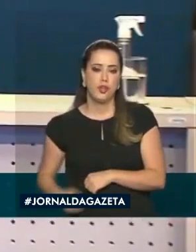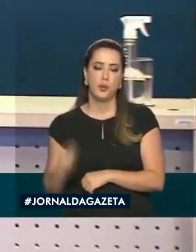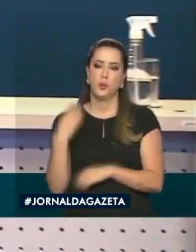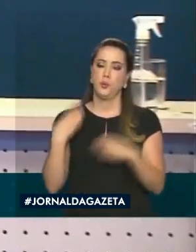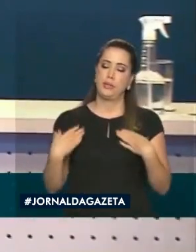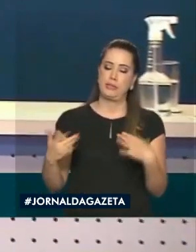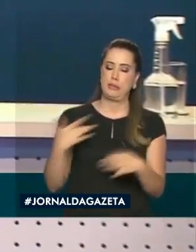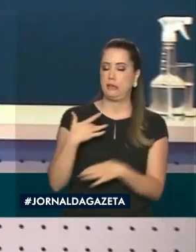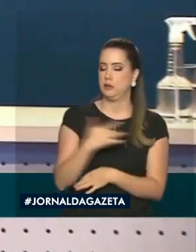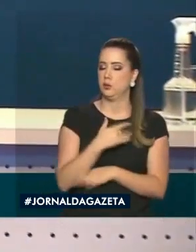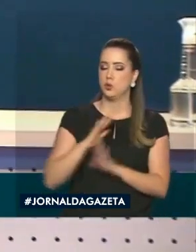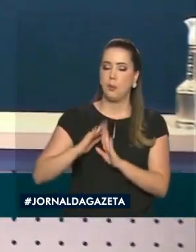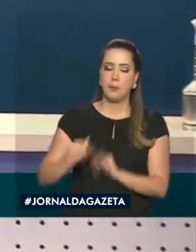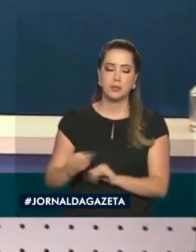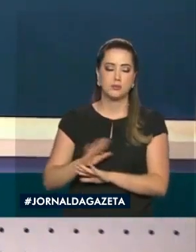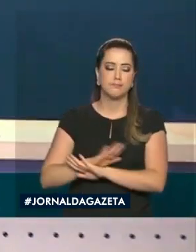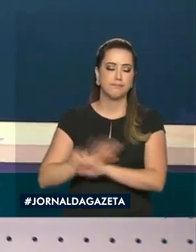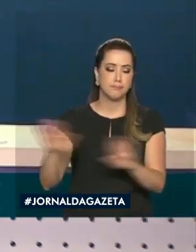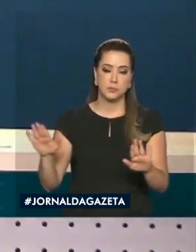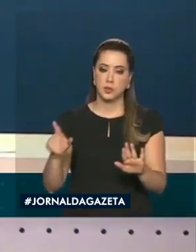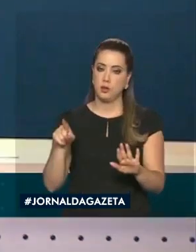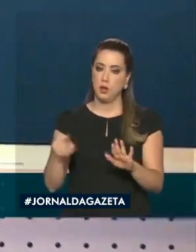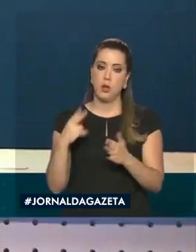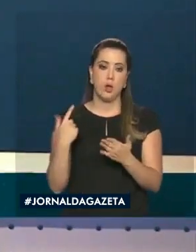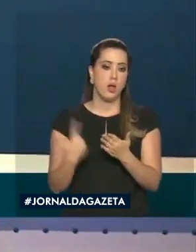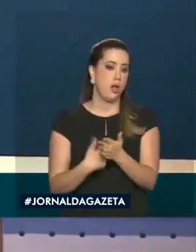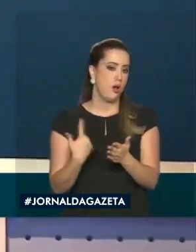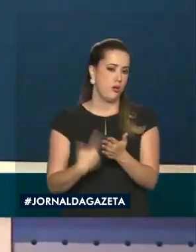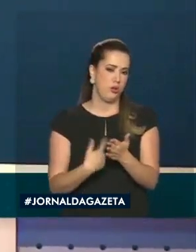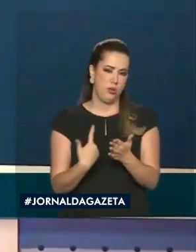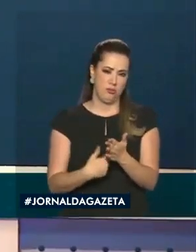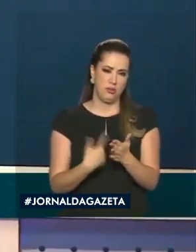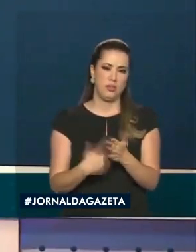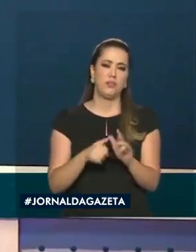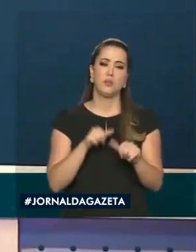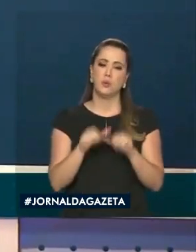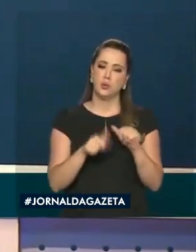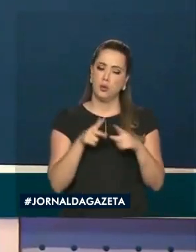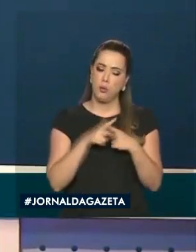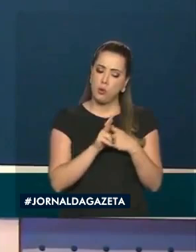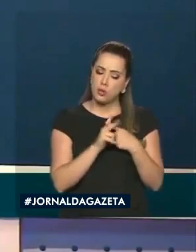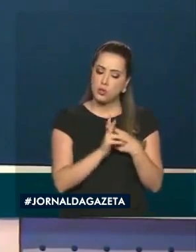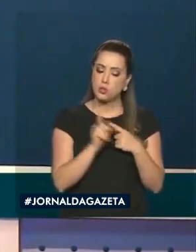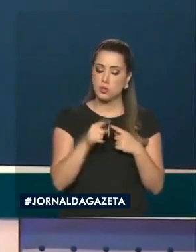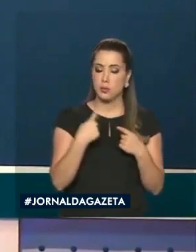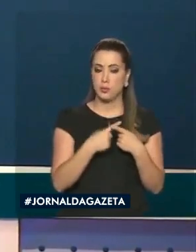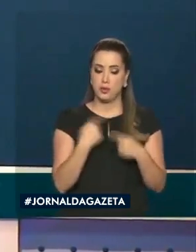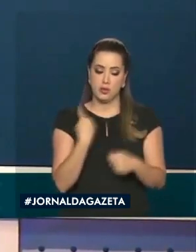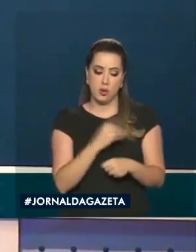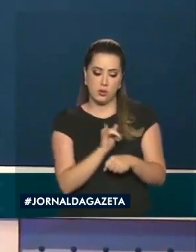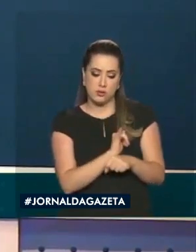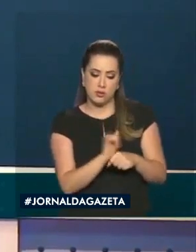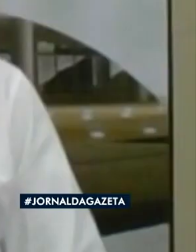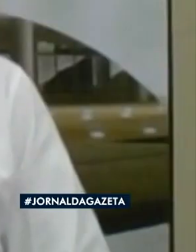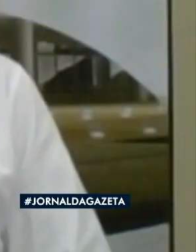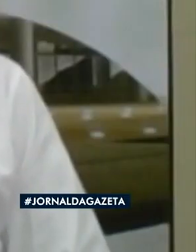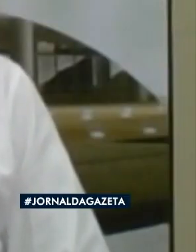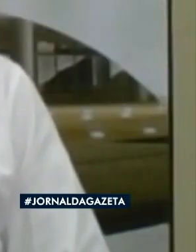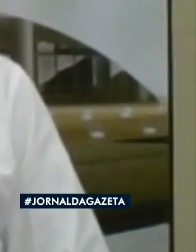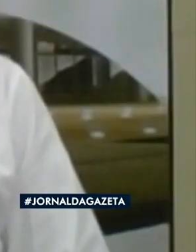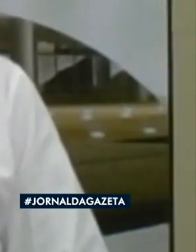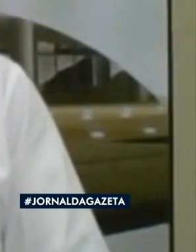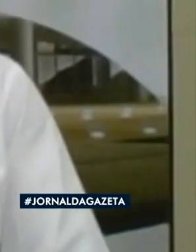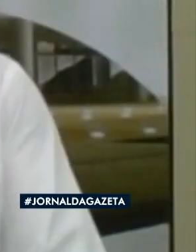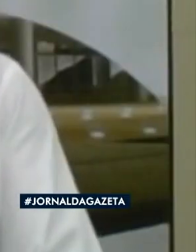Saúde. A atualização desse guia vem junto às estratégias que nós vemos discutindo para favorecer o acesso no Brasil.